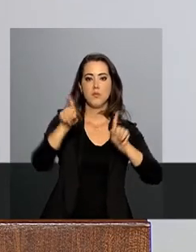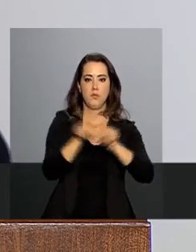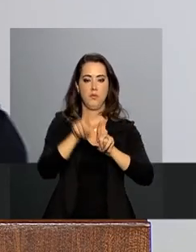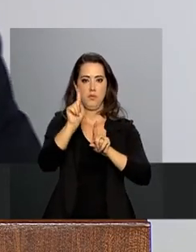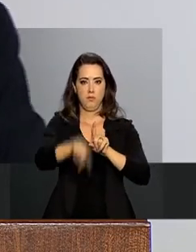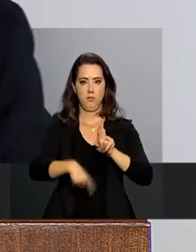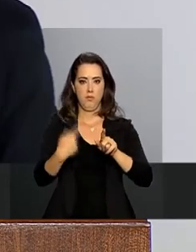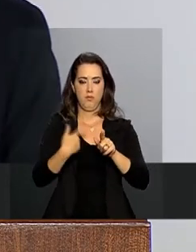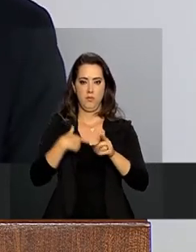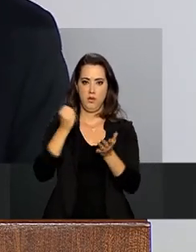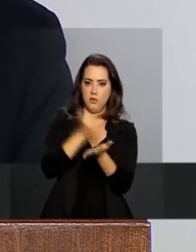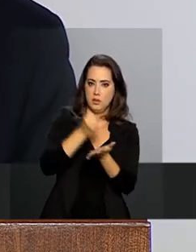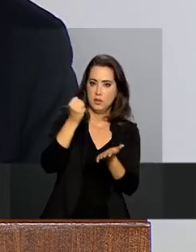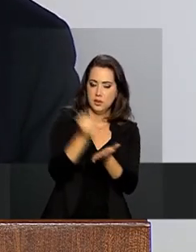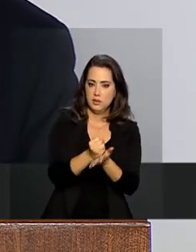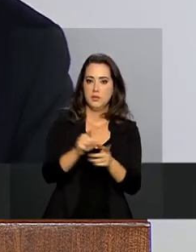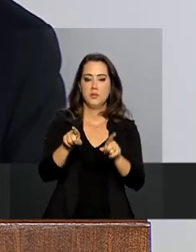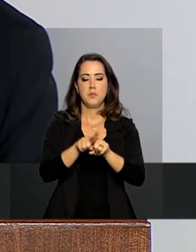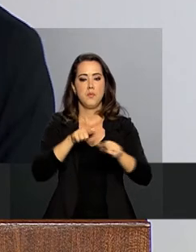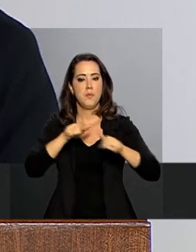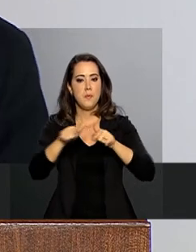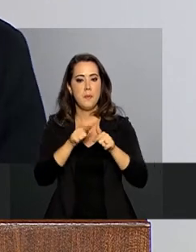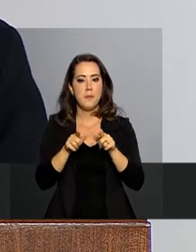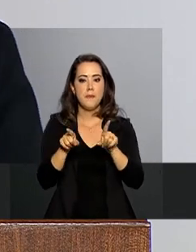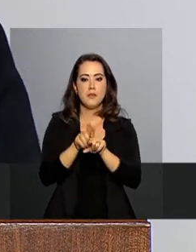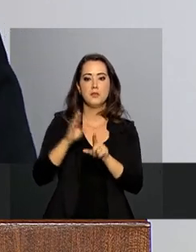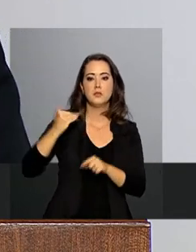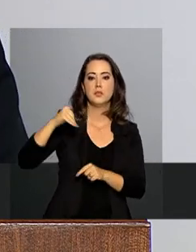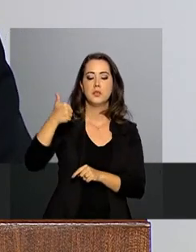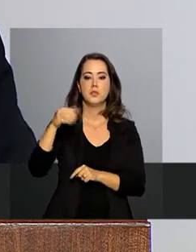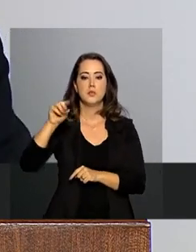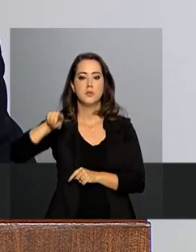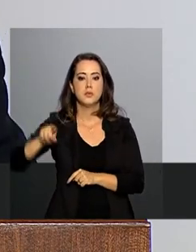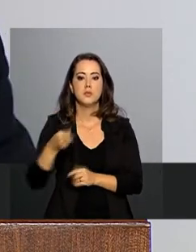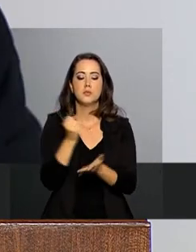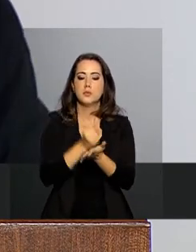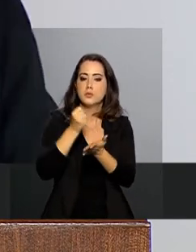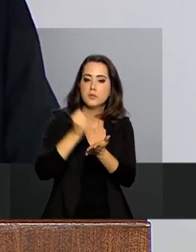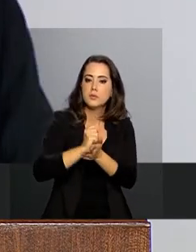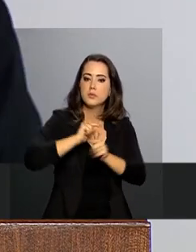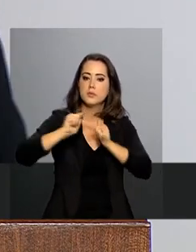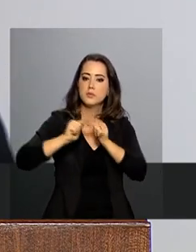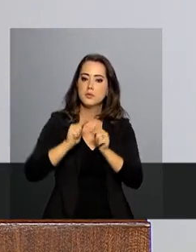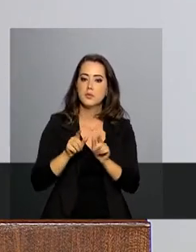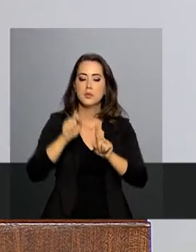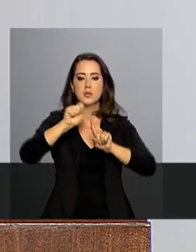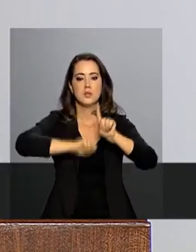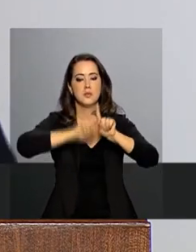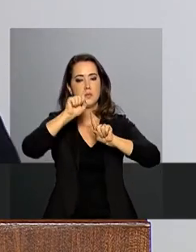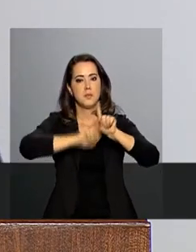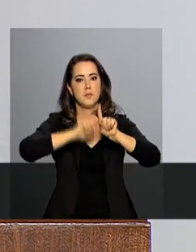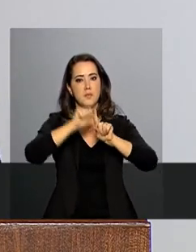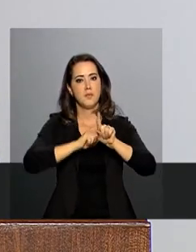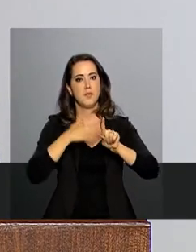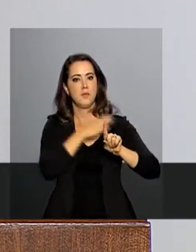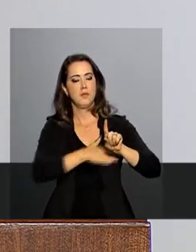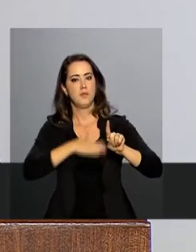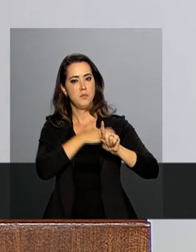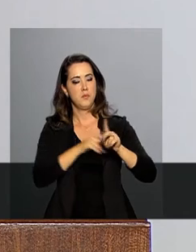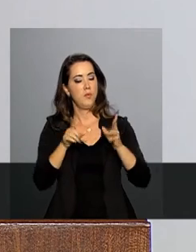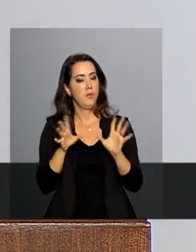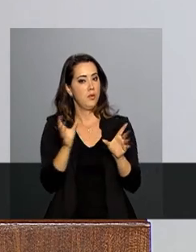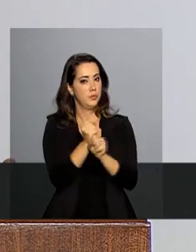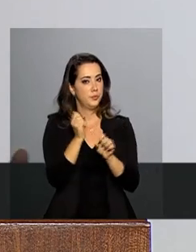de carteiras assinadas foram mais de 110 mil carteiras assinadas agora no mês de agosto somando no total